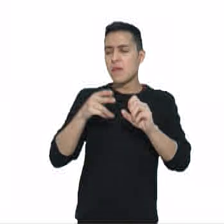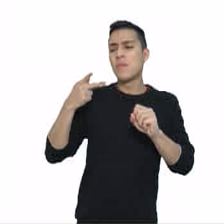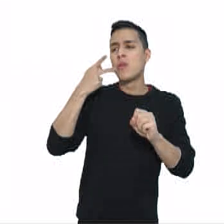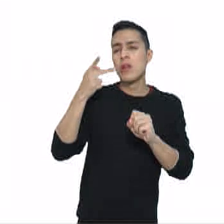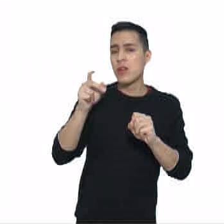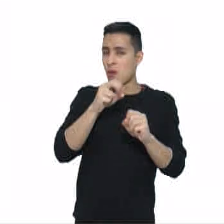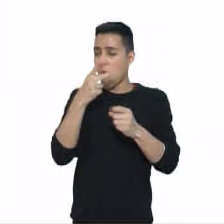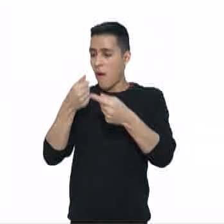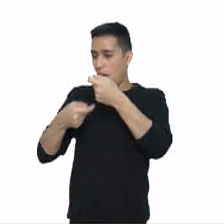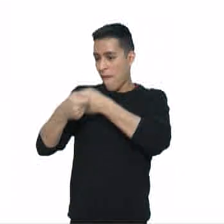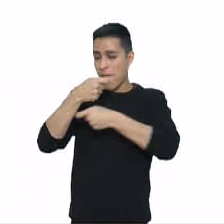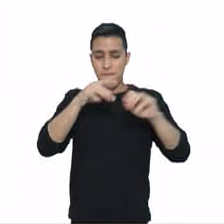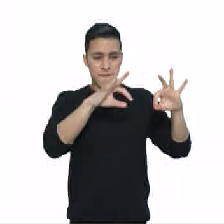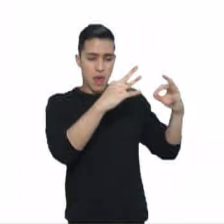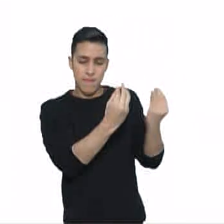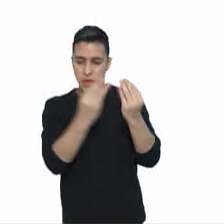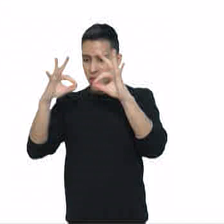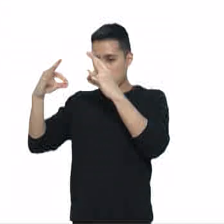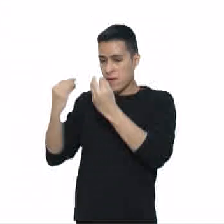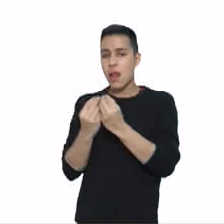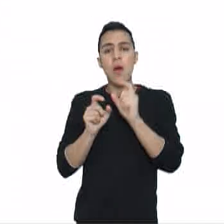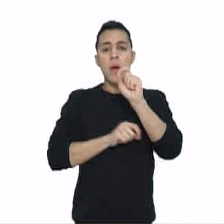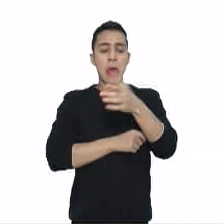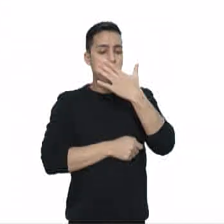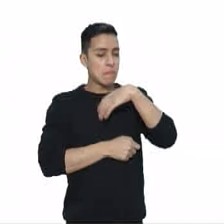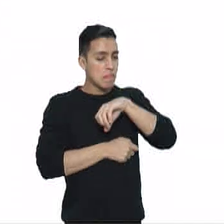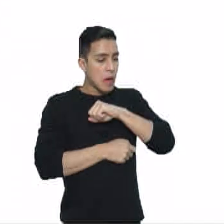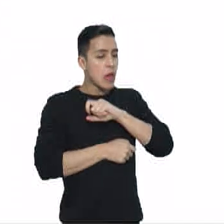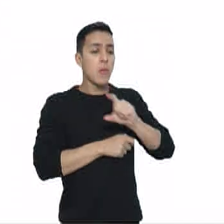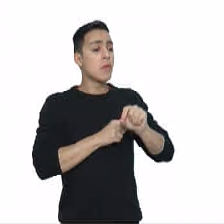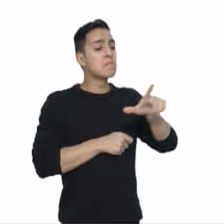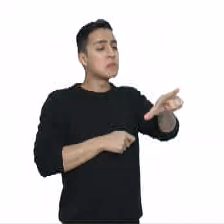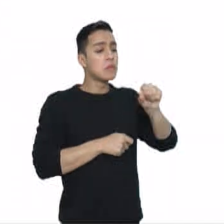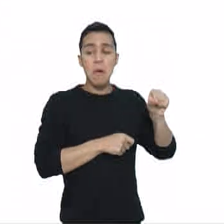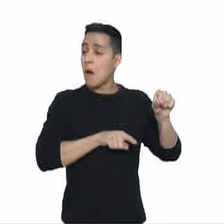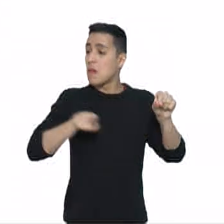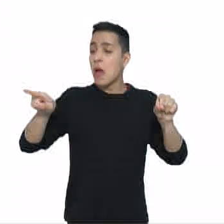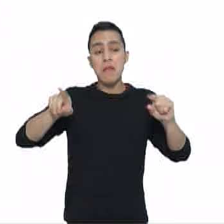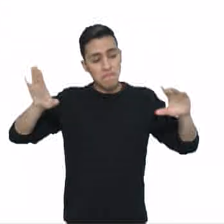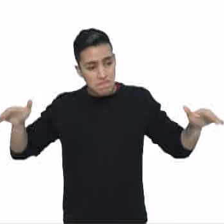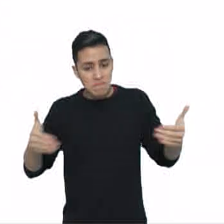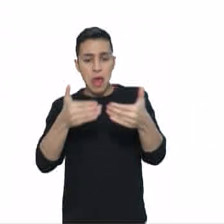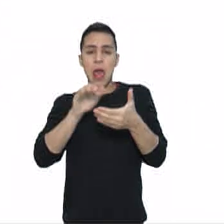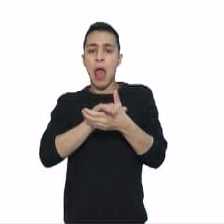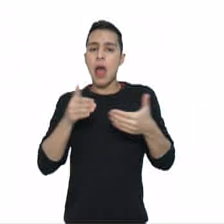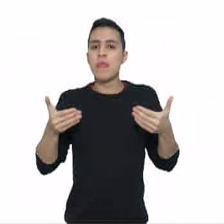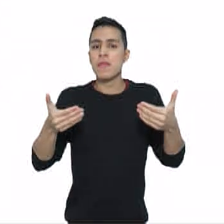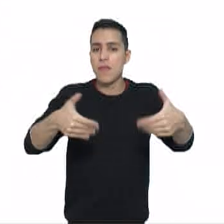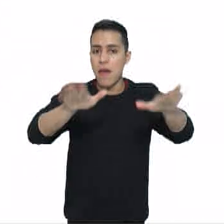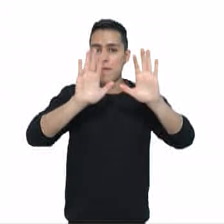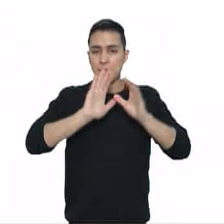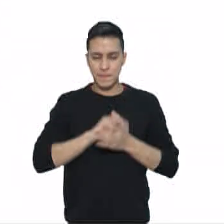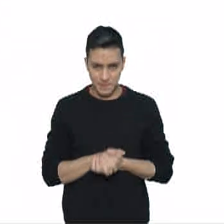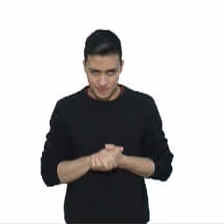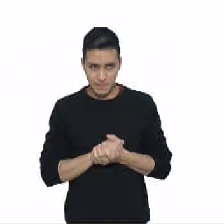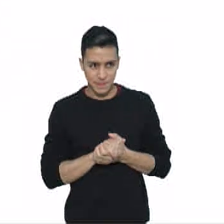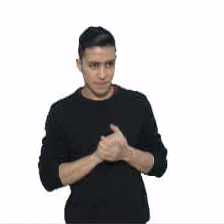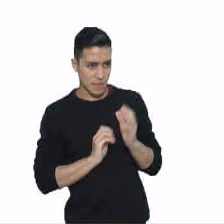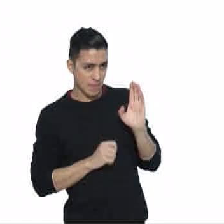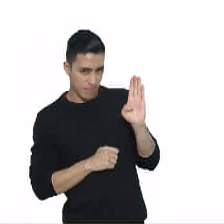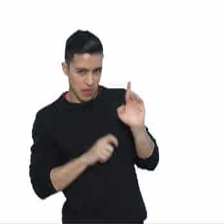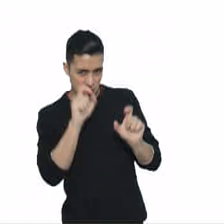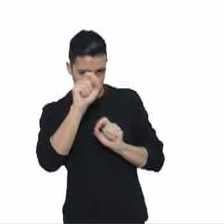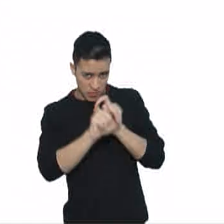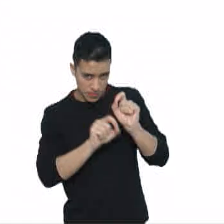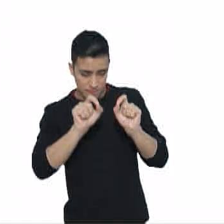entre as famílias e cabia ao pai direcionar os filhos conforme a sua vontade. Letra B. A resposta. Em Roma,